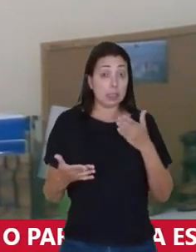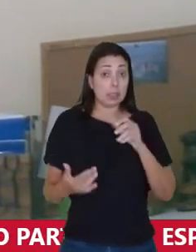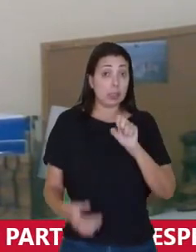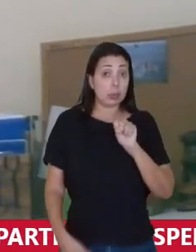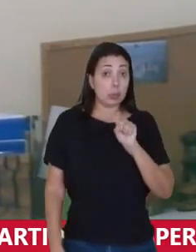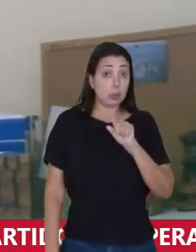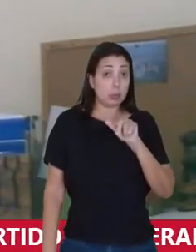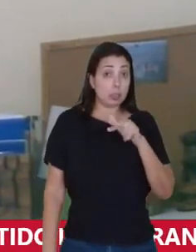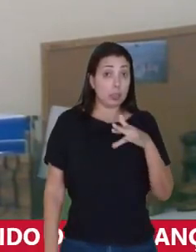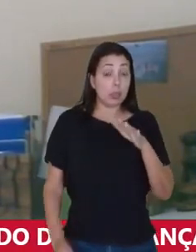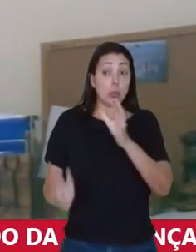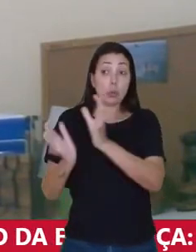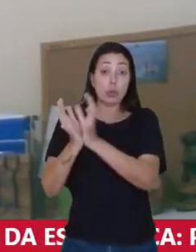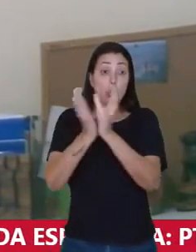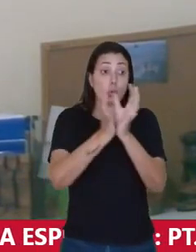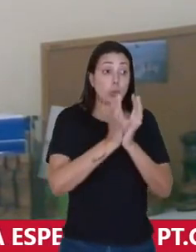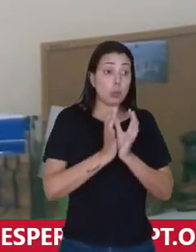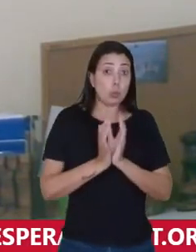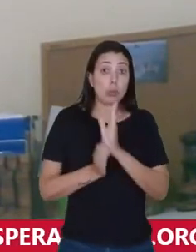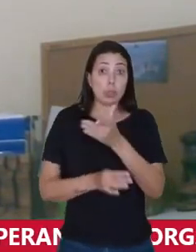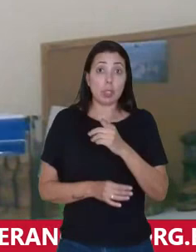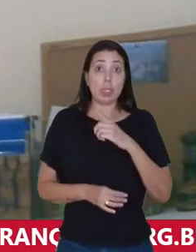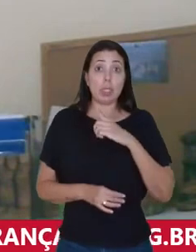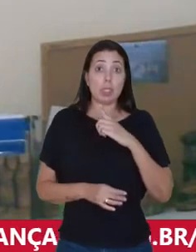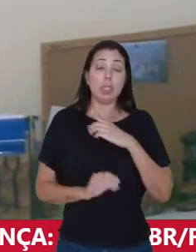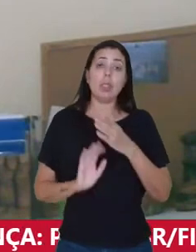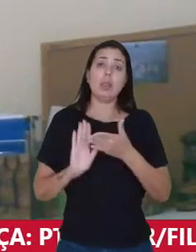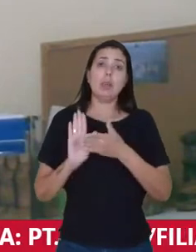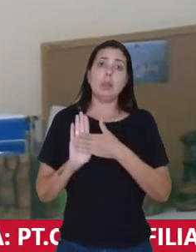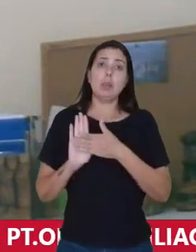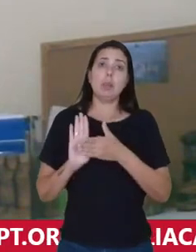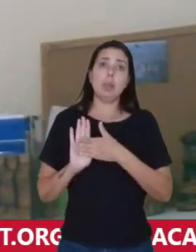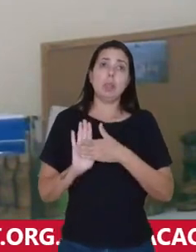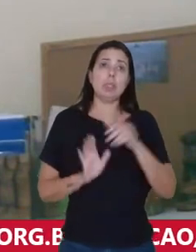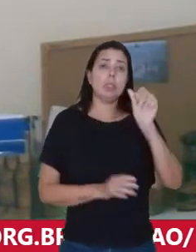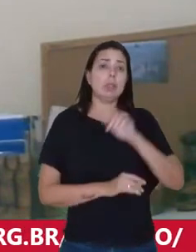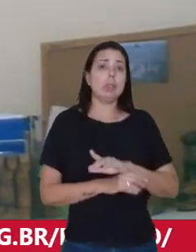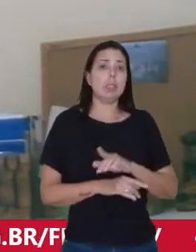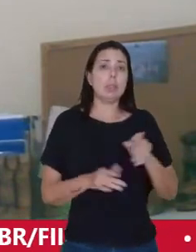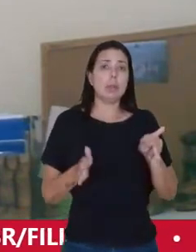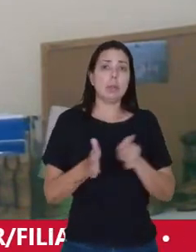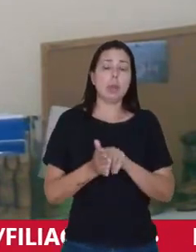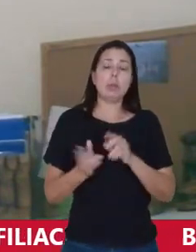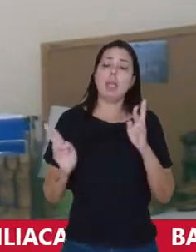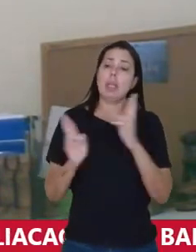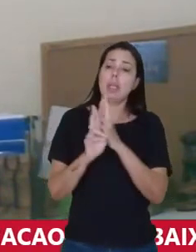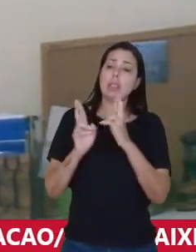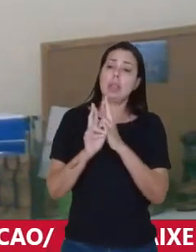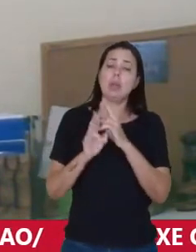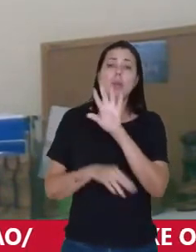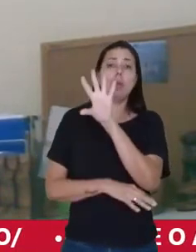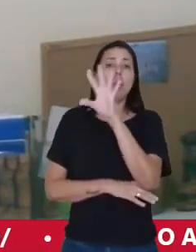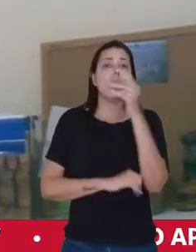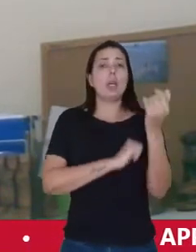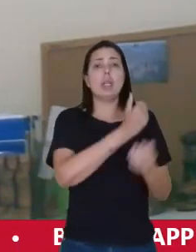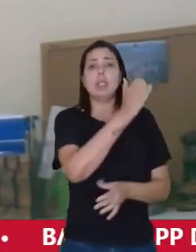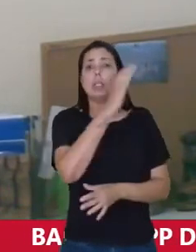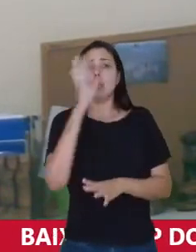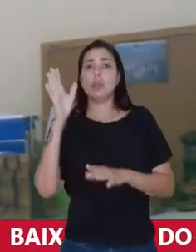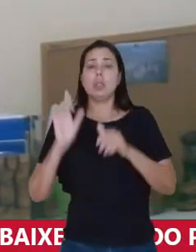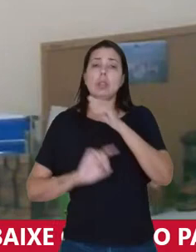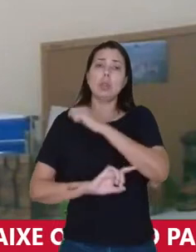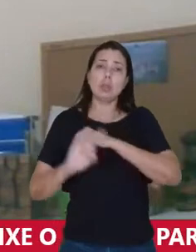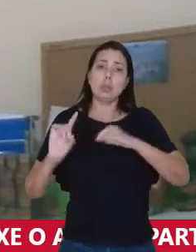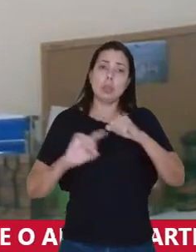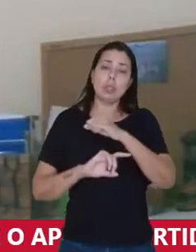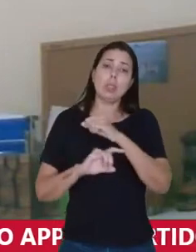subalternização de grupos cuja existência se pauta em matrizes culturais, formas de relação com a natureza, formas de relação social,